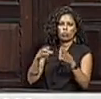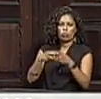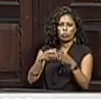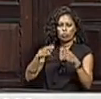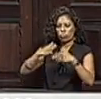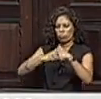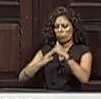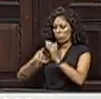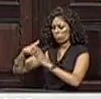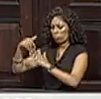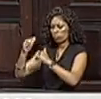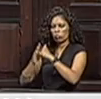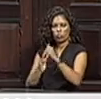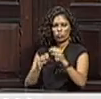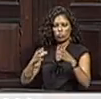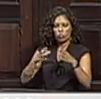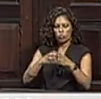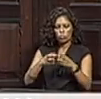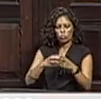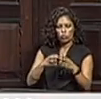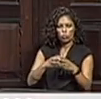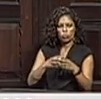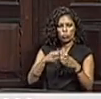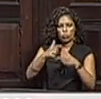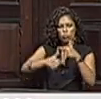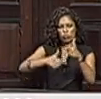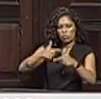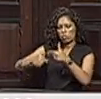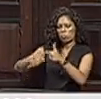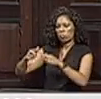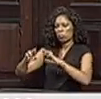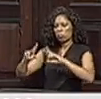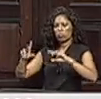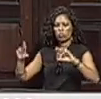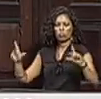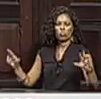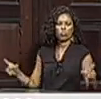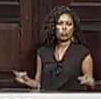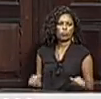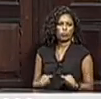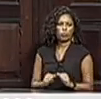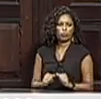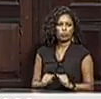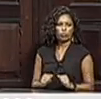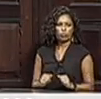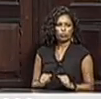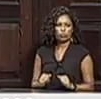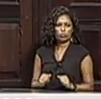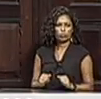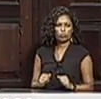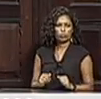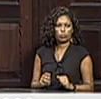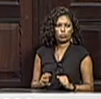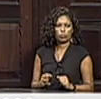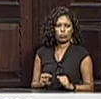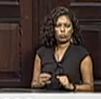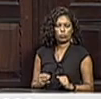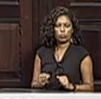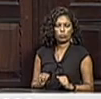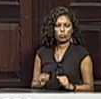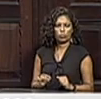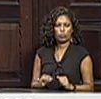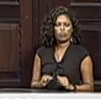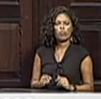Coelho, técnicos de nível médio, deputado Malafaia, com registro no CREA, trabalhando em empresas de setores